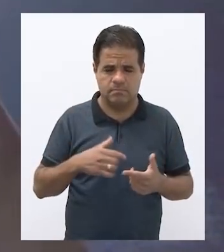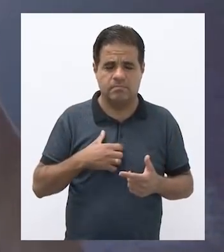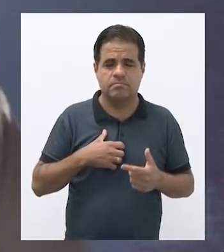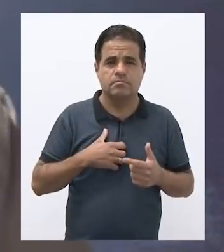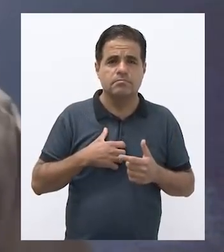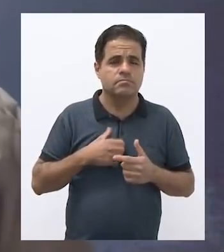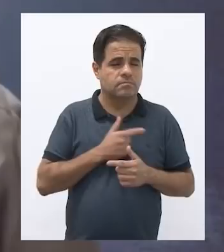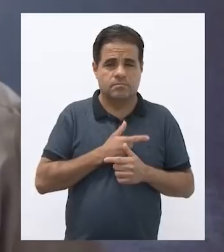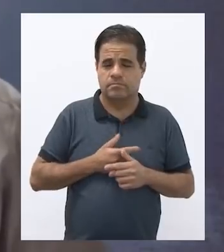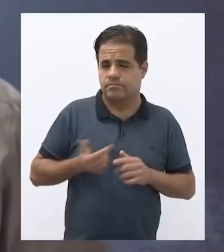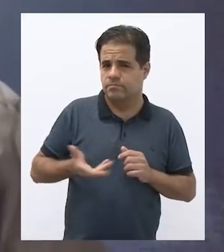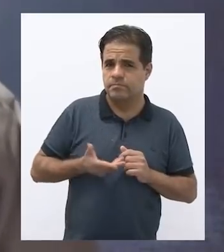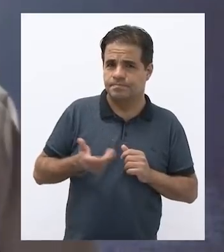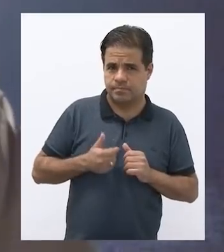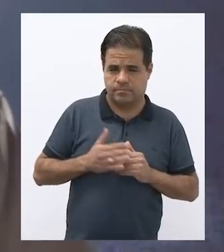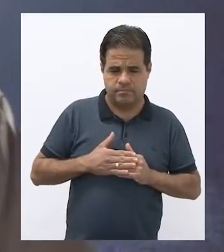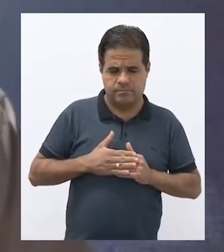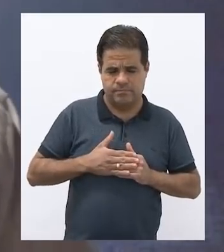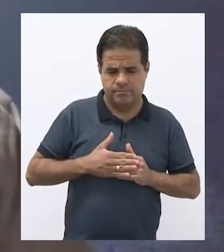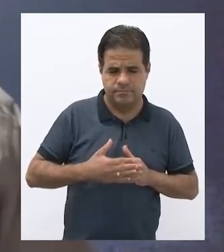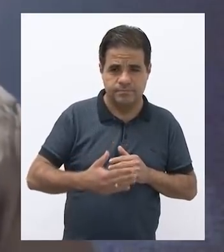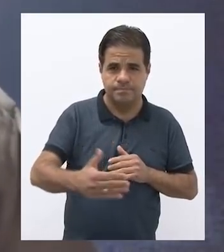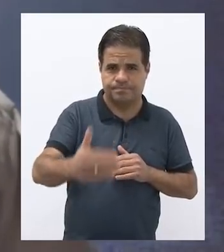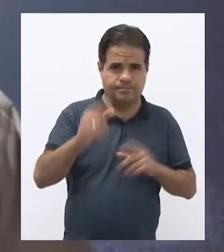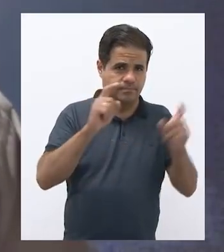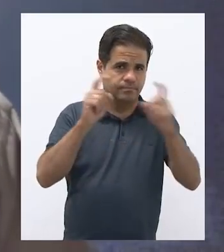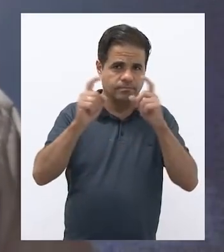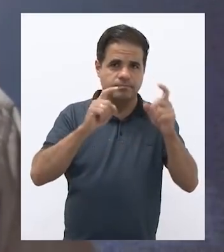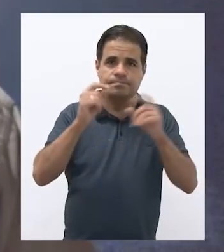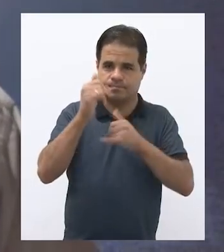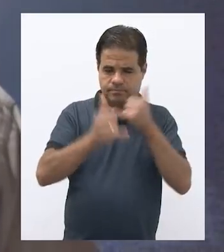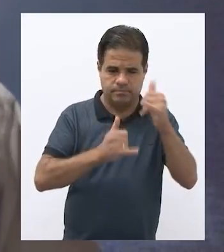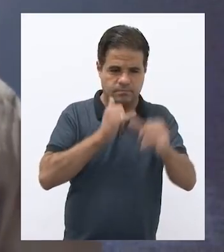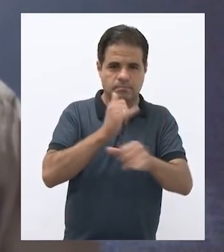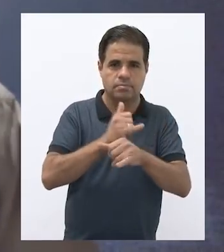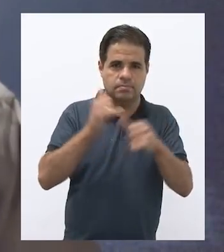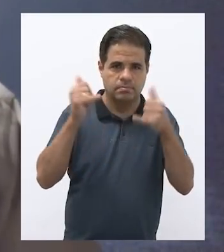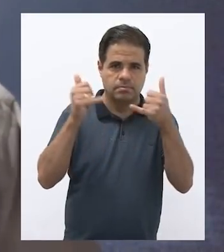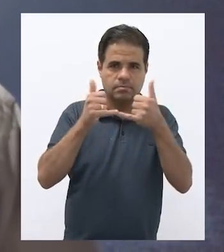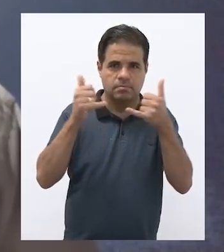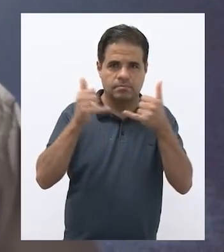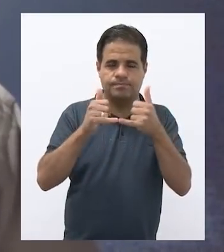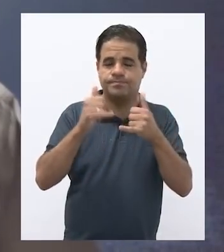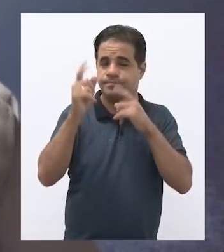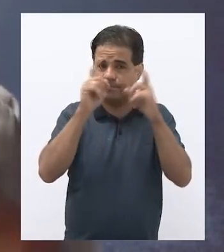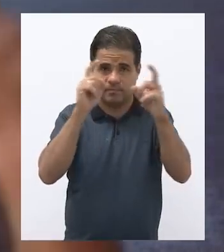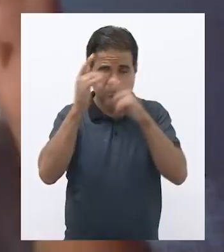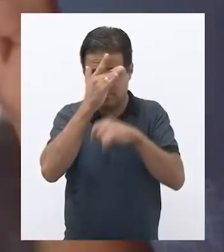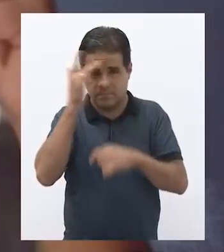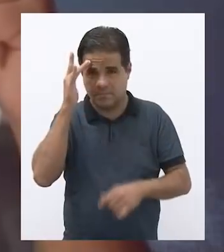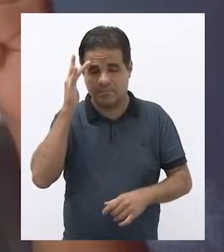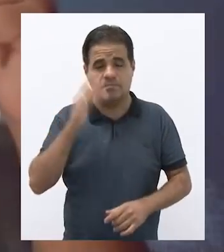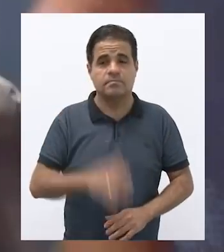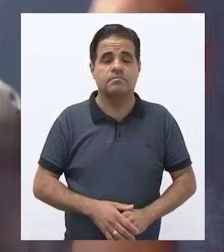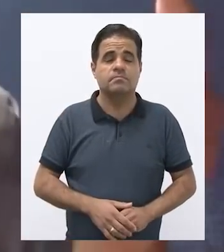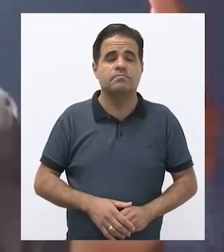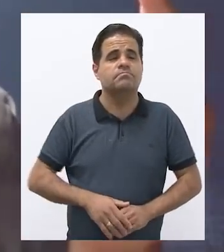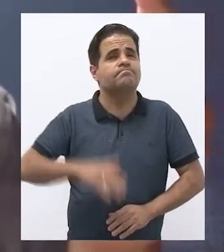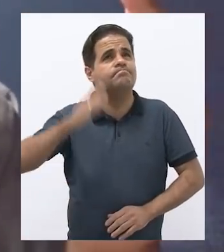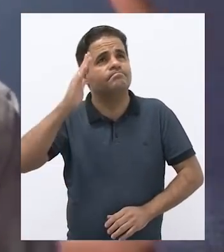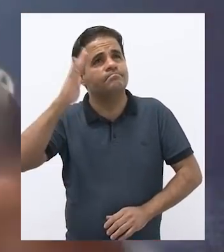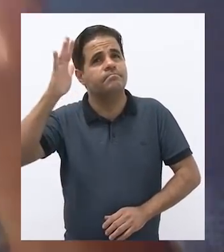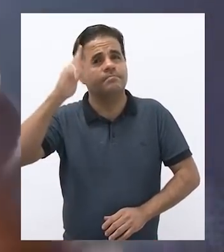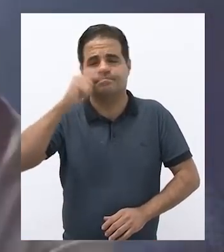de ineficiência durante reuniões online? É quando as pessoas, pela